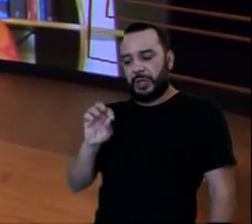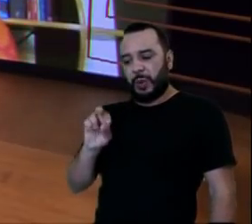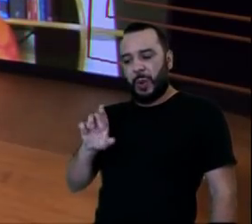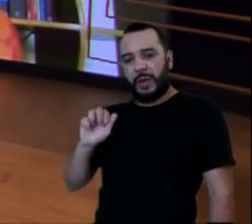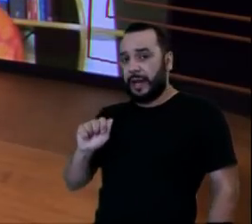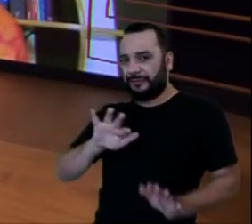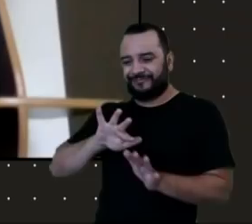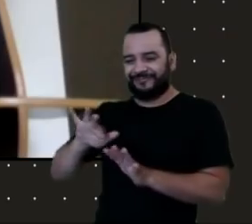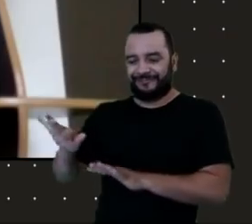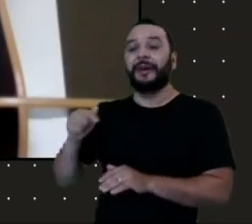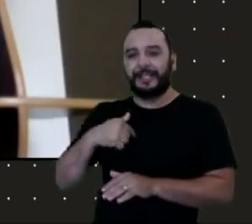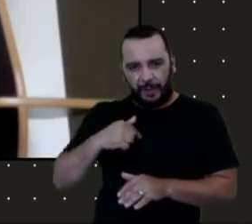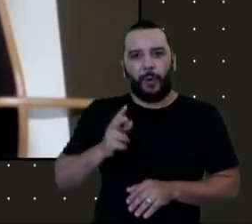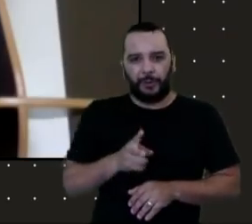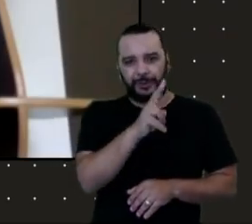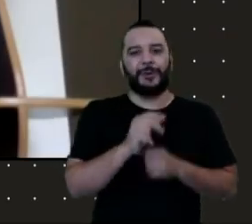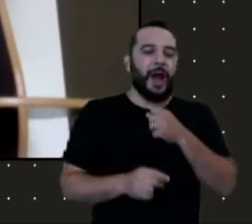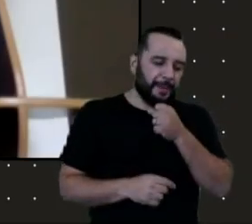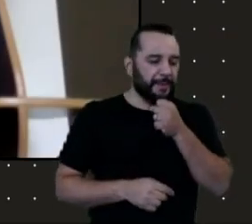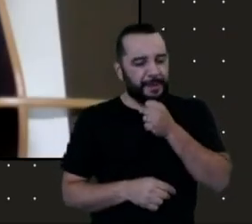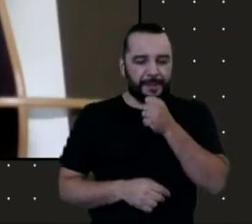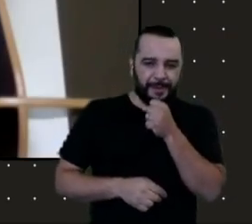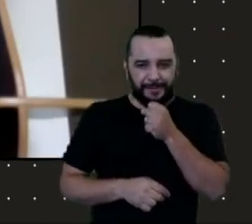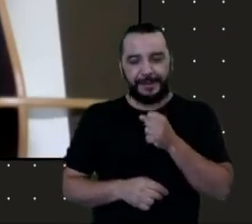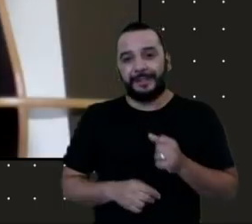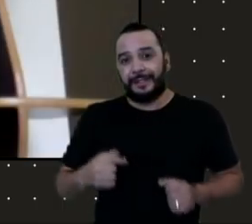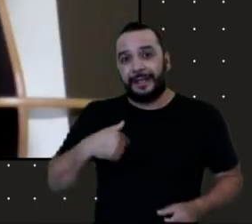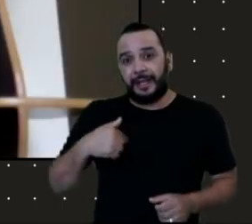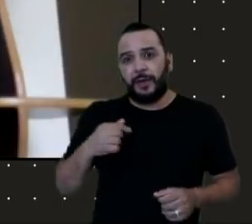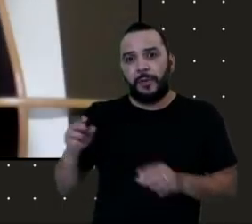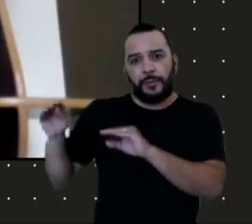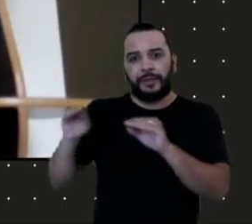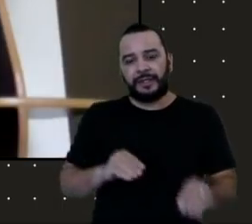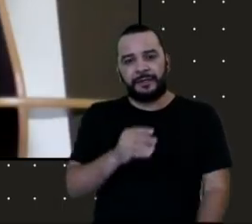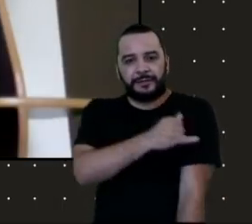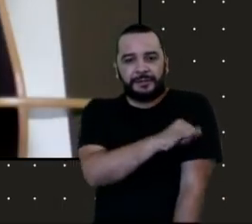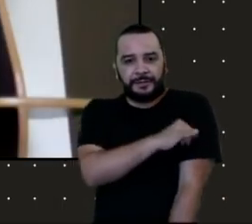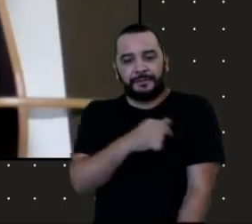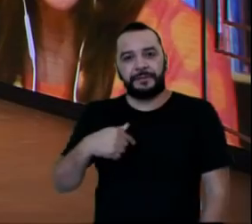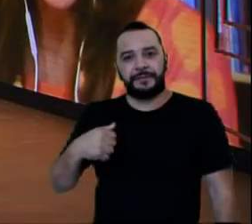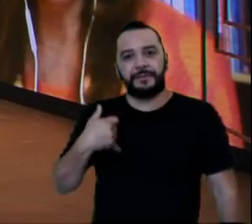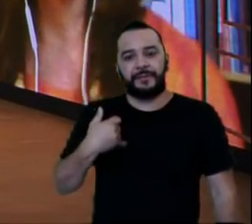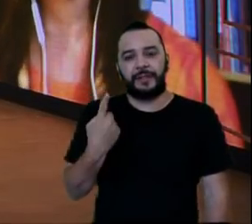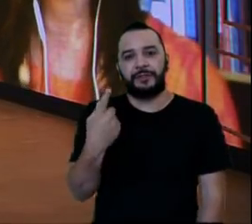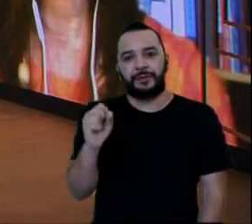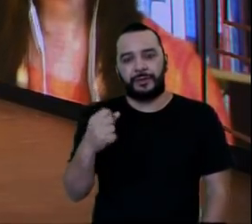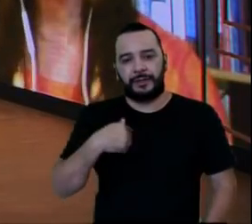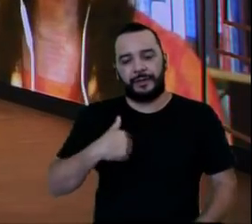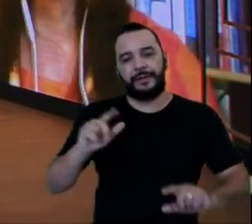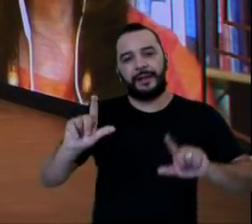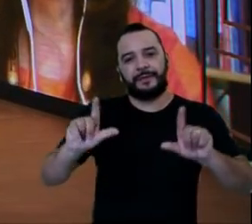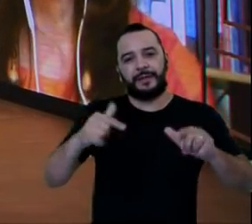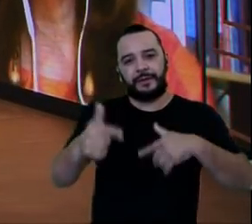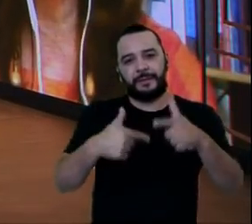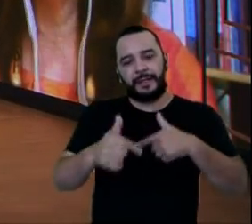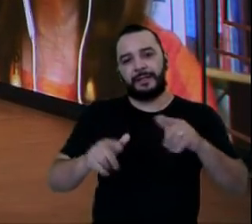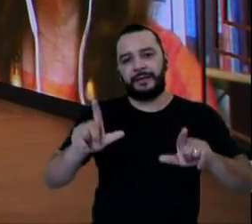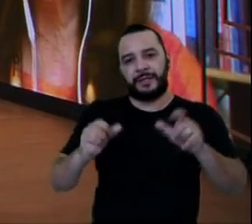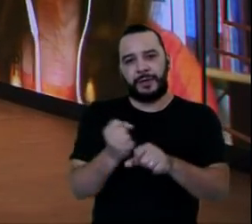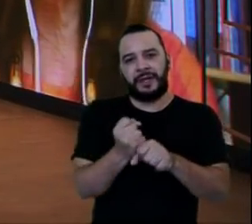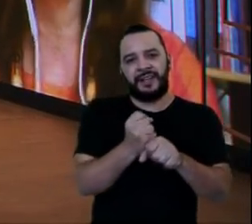profissionalmente, deixou de gravar. Então, você pretende retomar isso em algum momento? Então, eu deixei de me chamar cantora, na verdade, mas eu